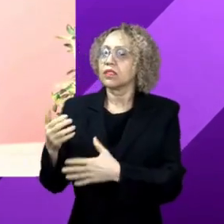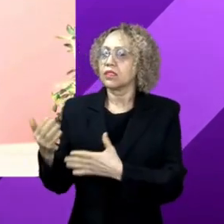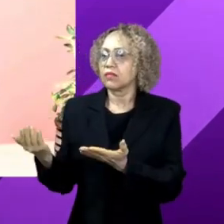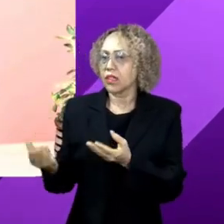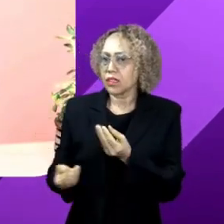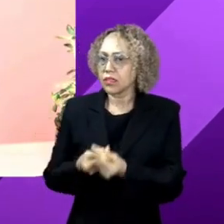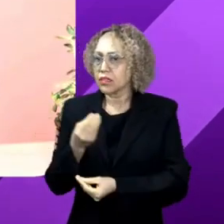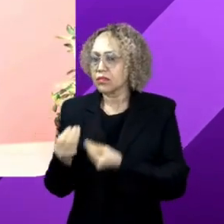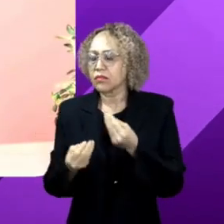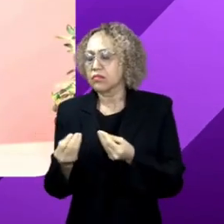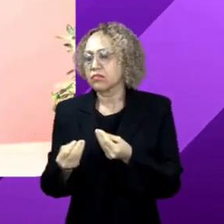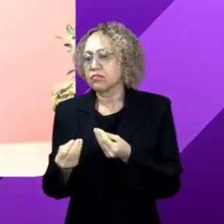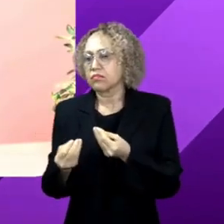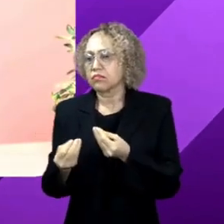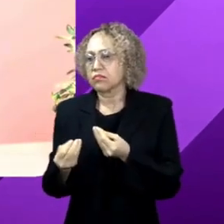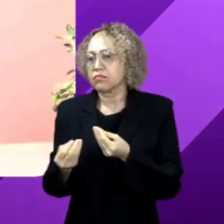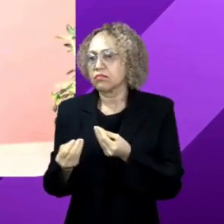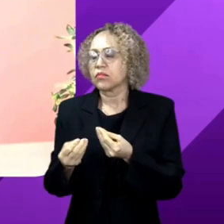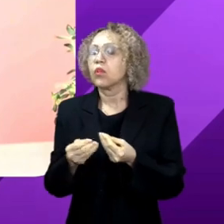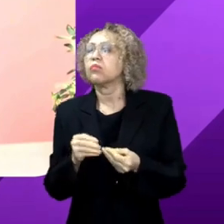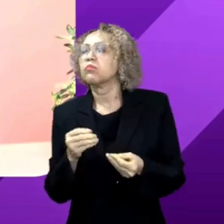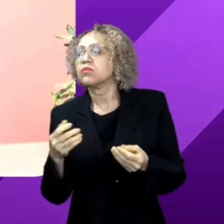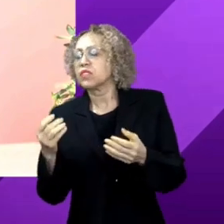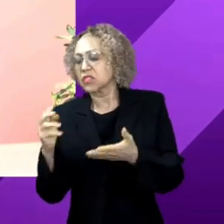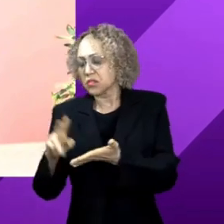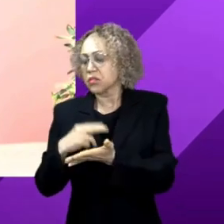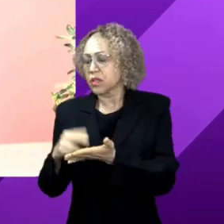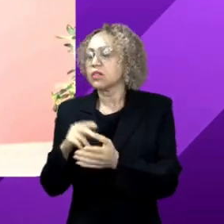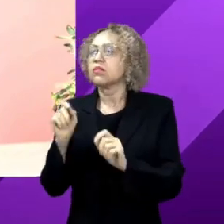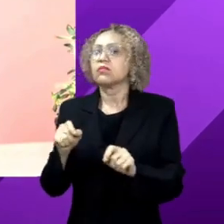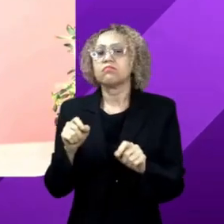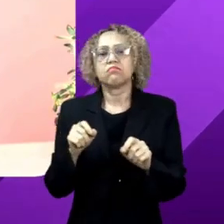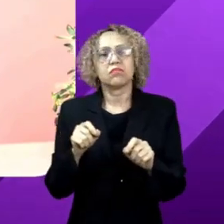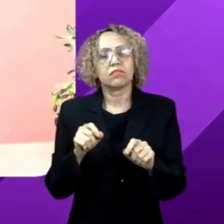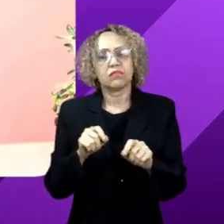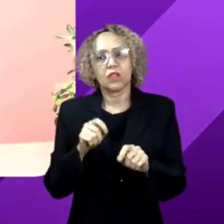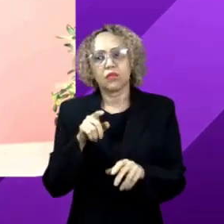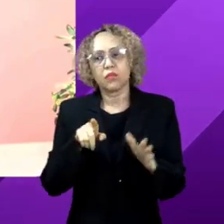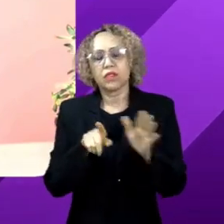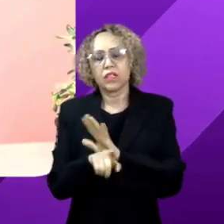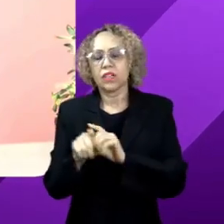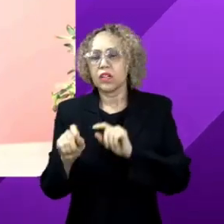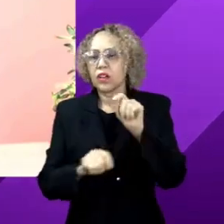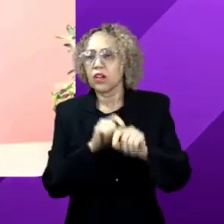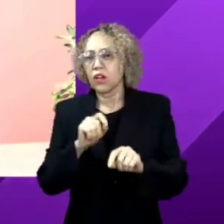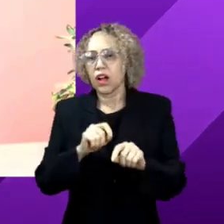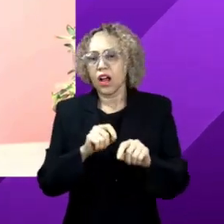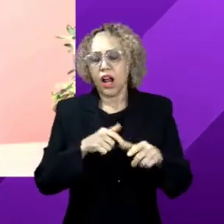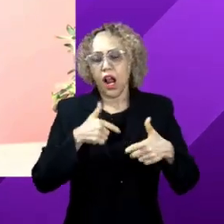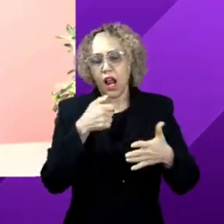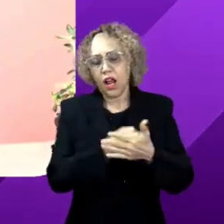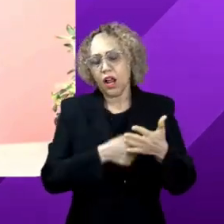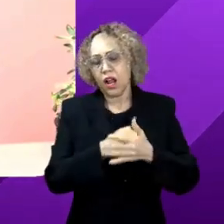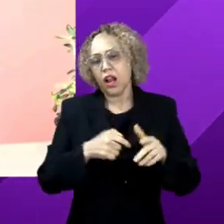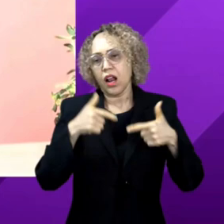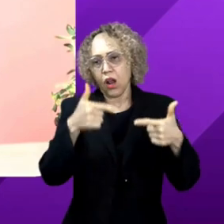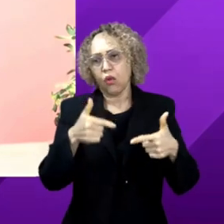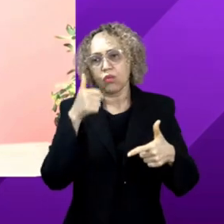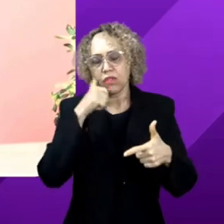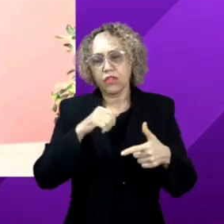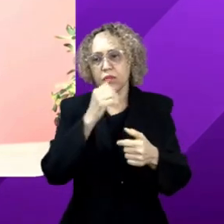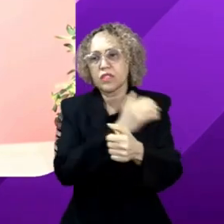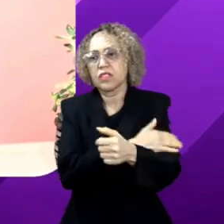quem faz a luta feminista no Brasil? Hoje, na história, como é que vocês